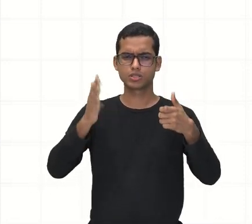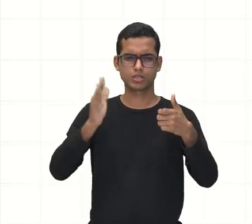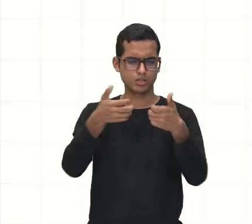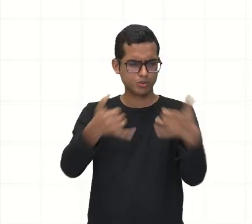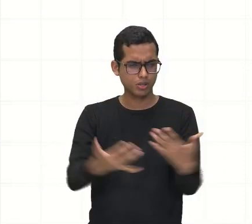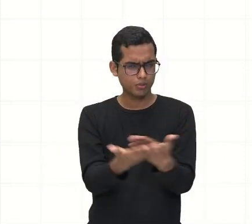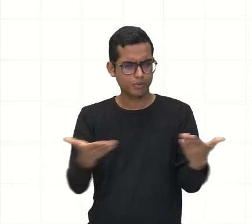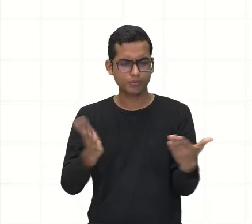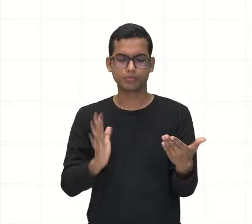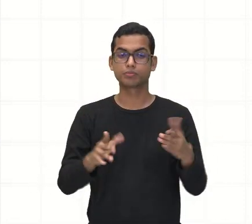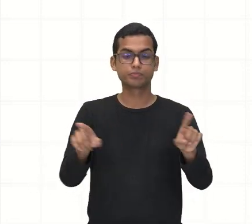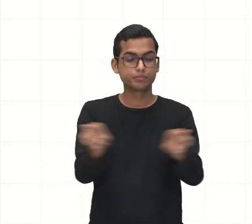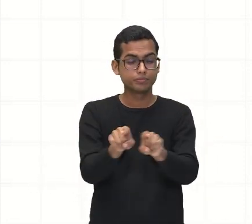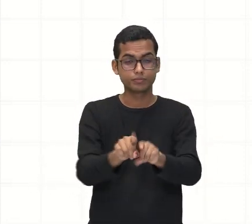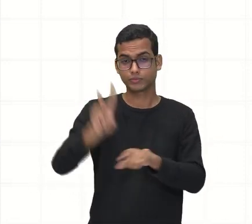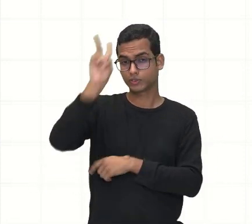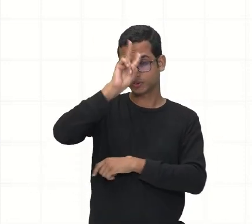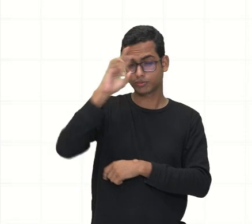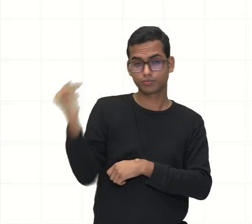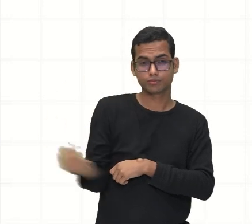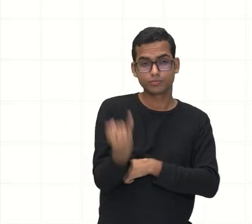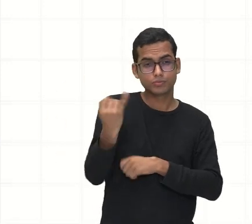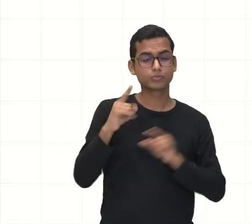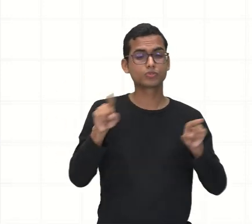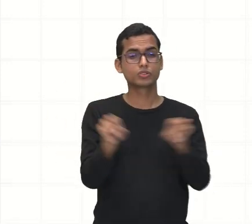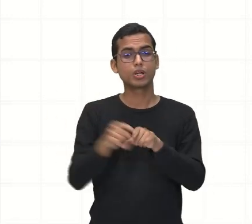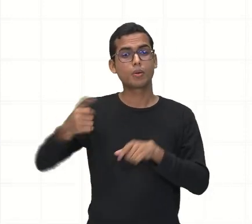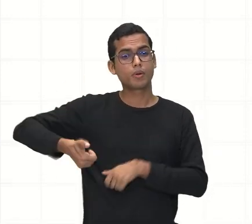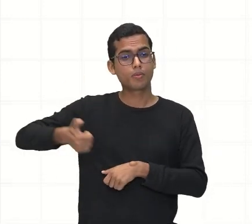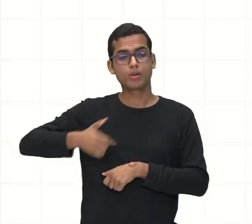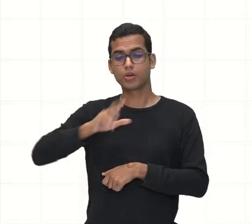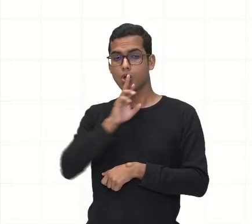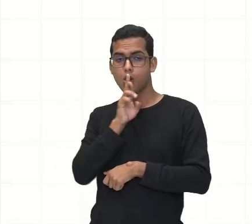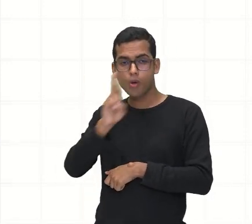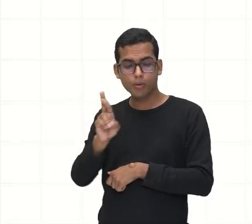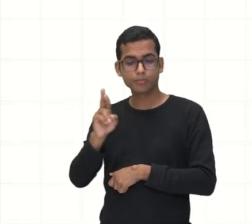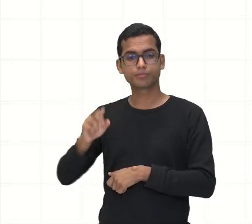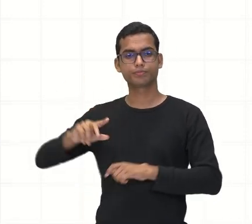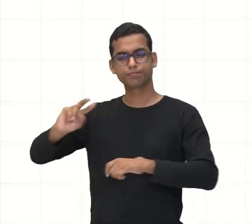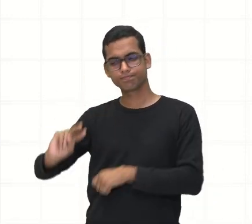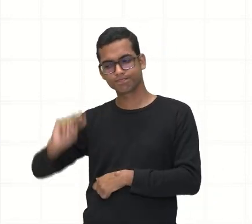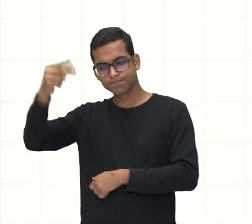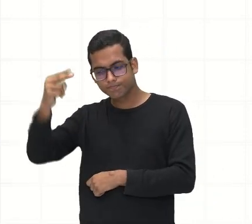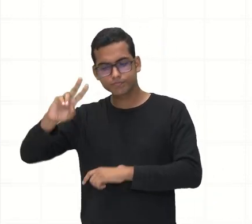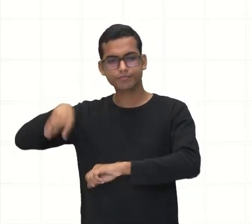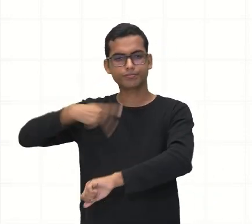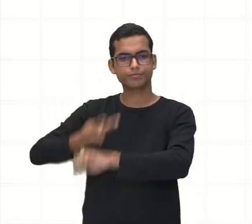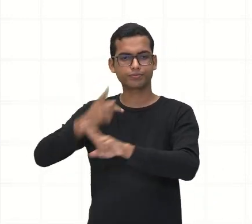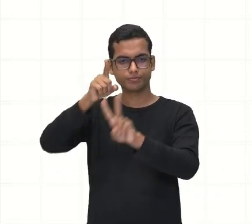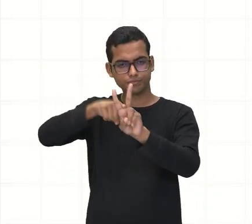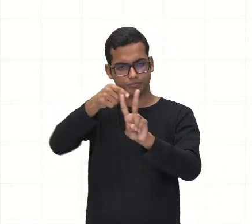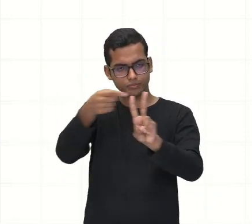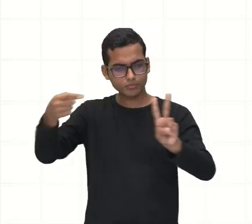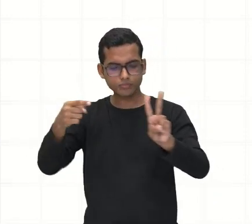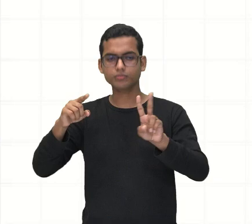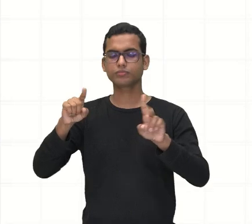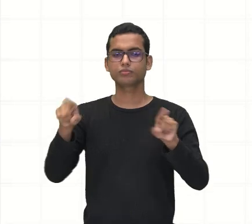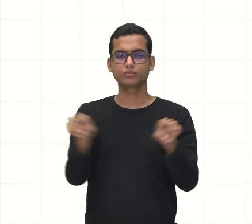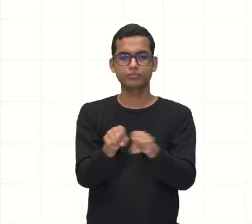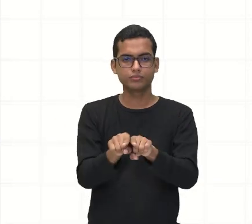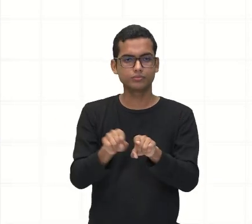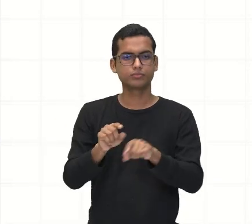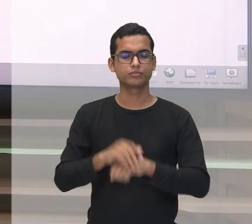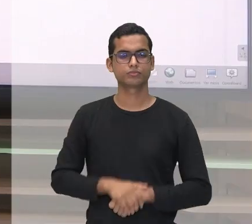legal? Relembrando, resolve primeiro potência e radiciação, depois